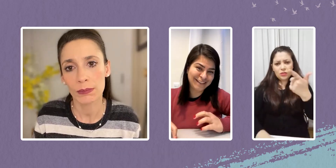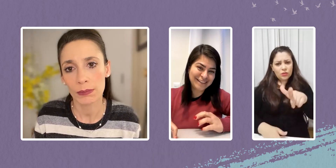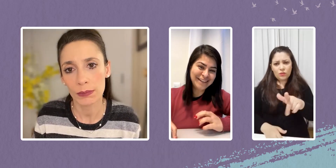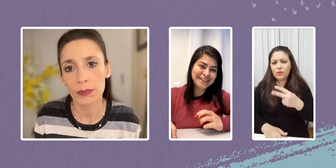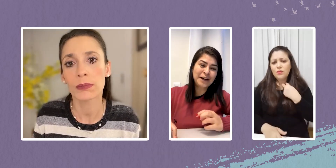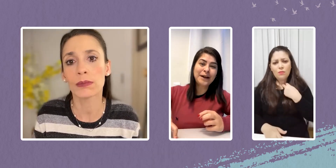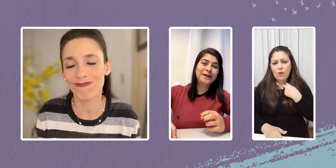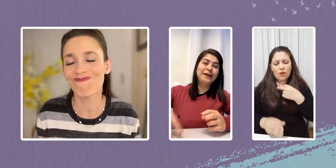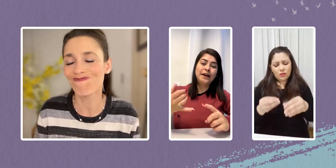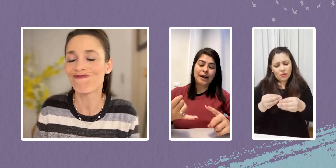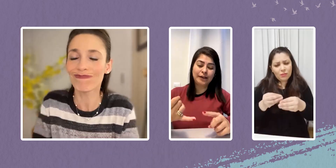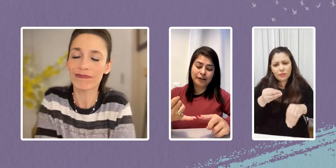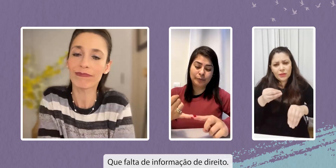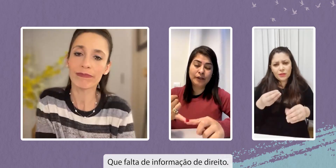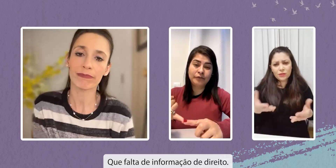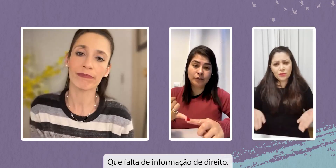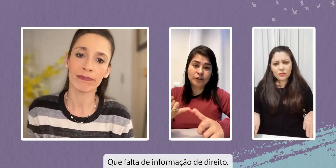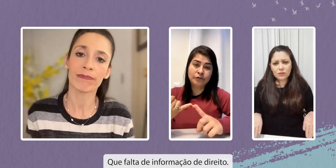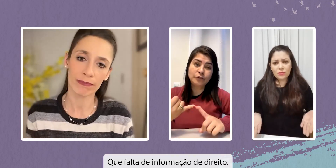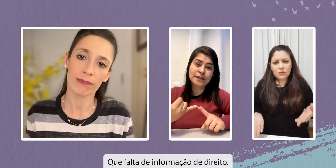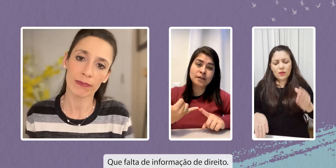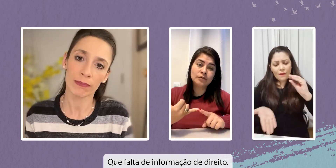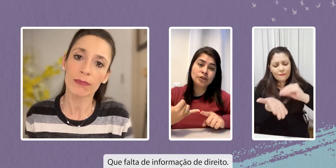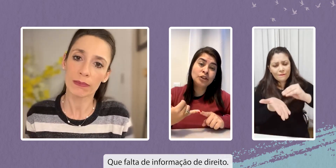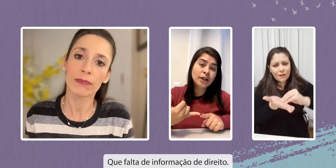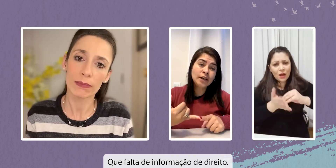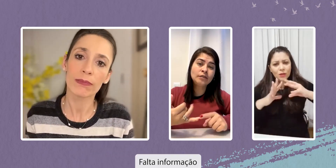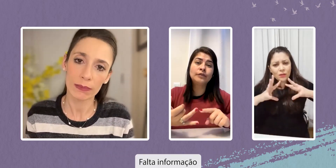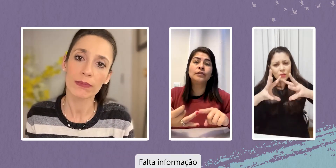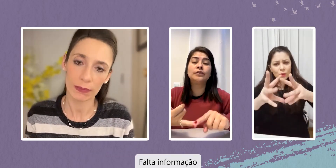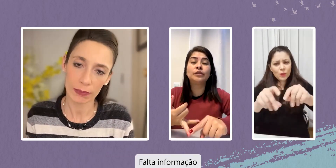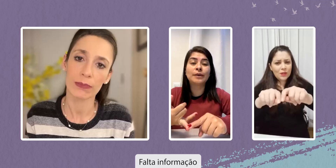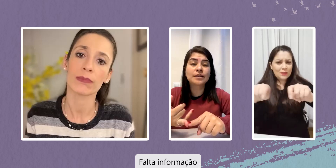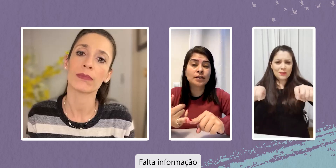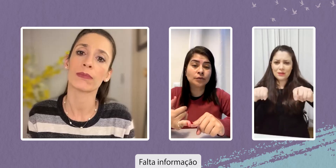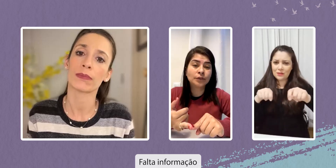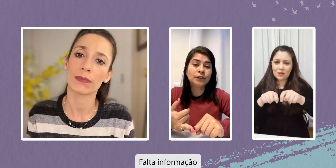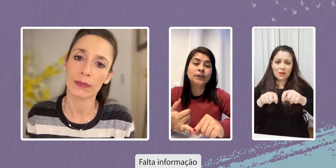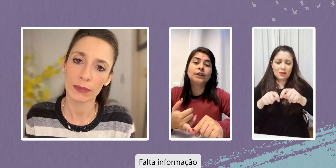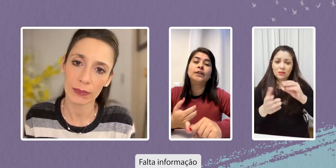as áreas, né? Porque falta de informação de direito, falta